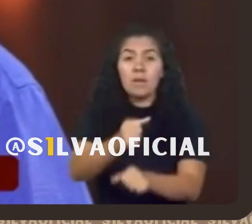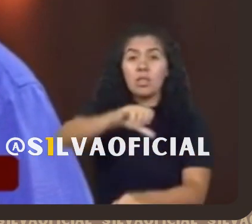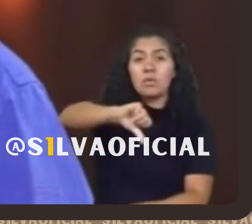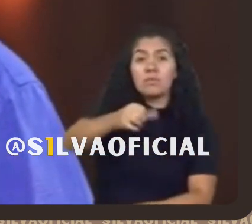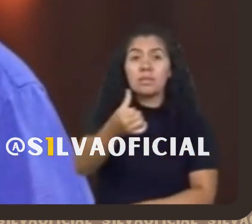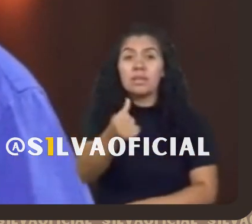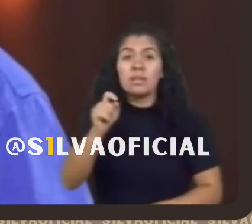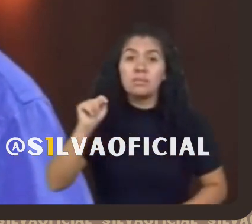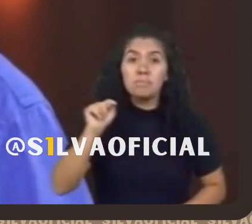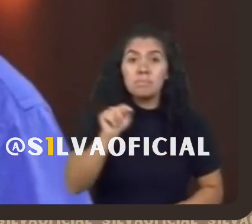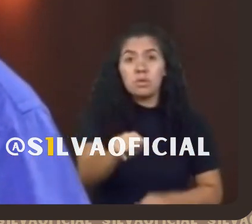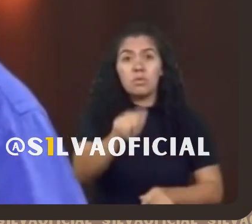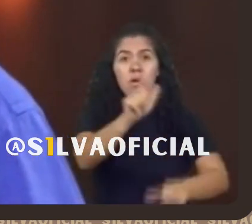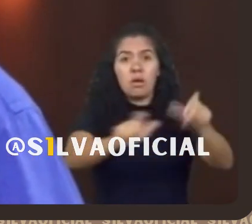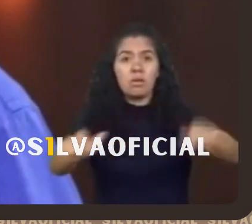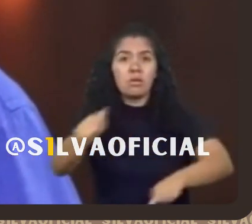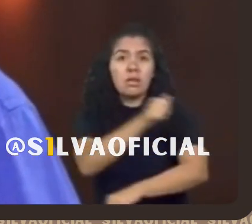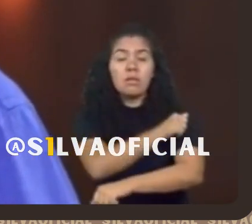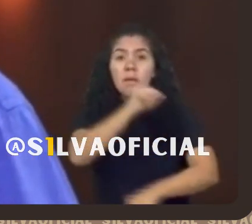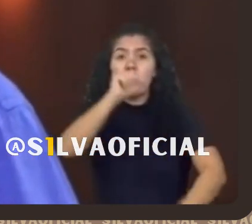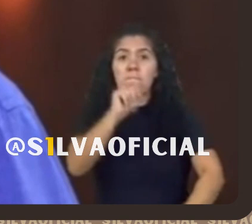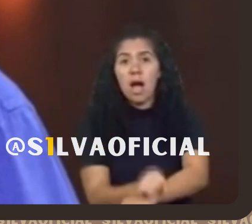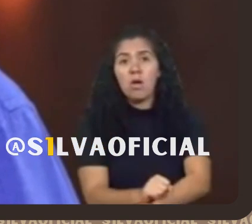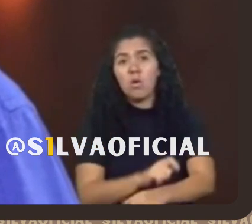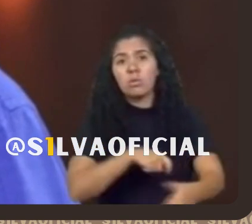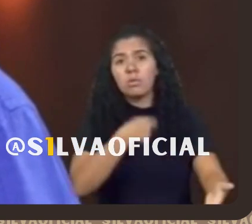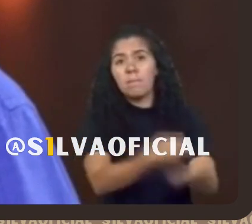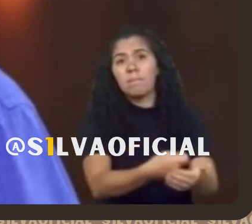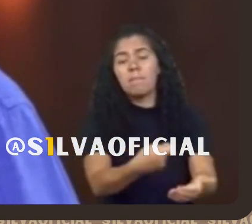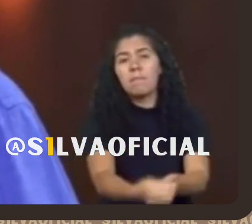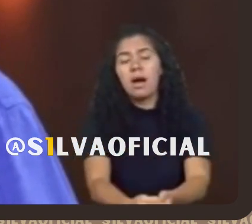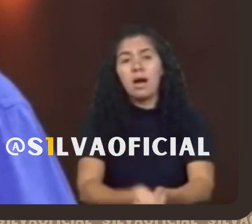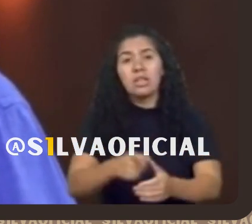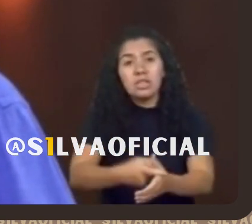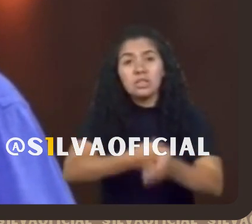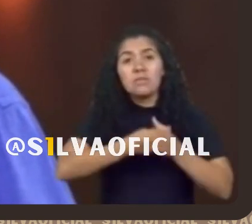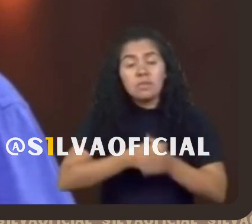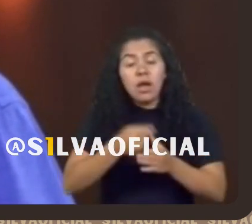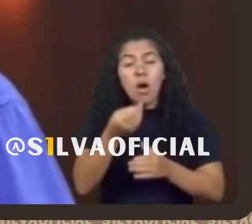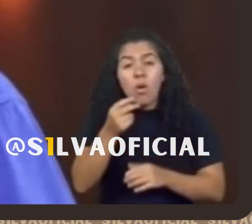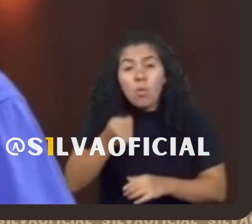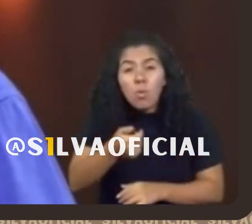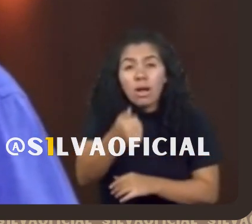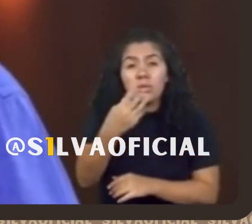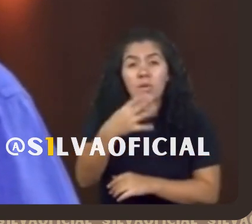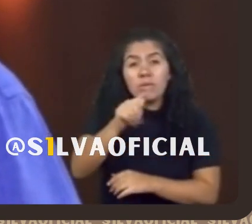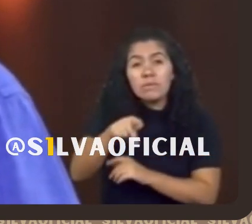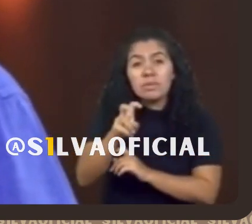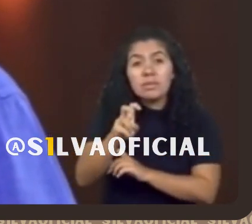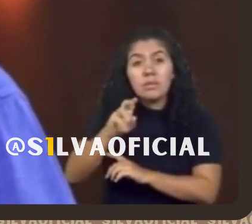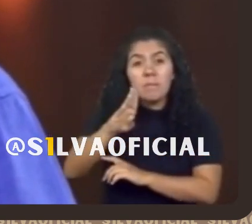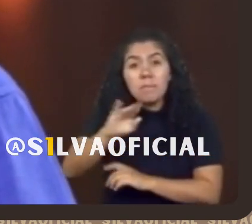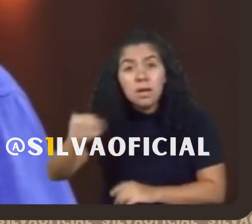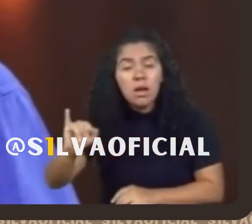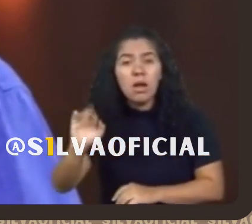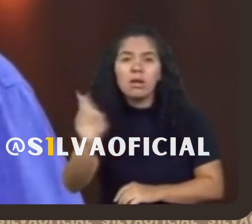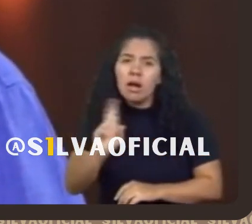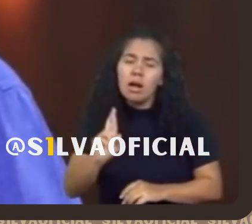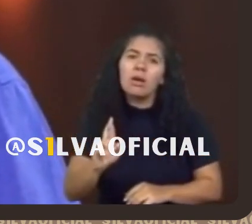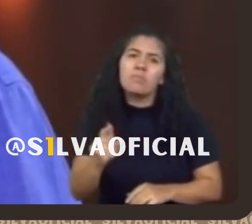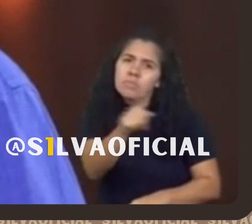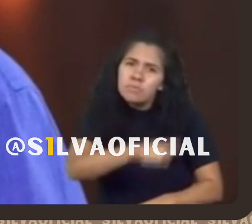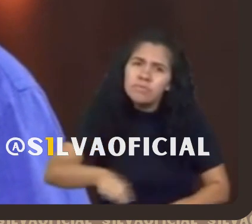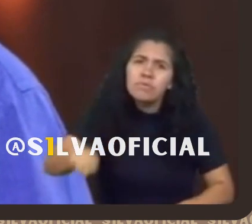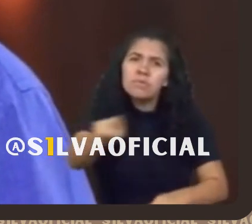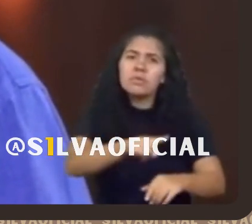pagar Sabe numa dívida de quase 4 bilhões e meio eu queria convidar o povo do Rio de Janeiro a assumir a responsabilidade de